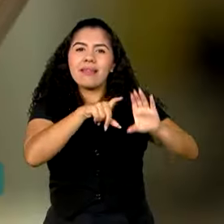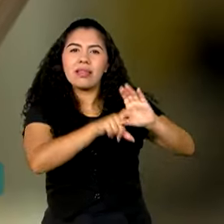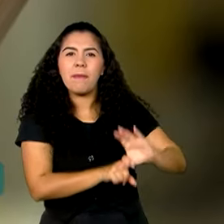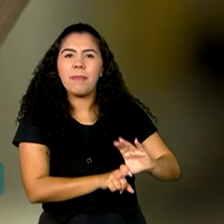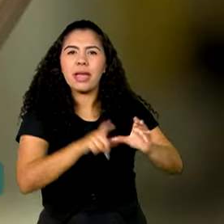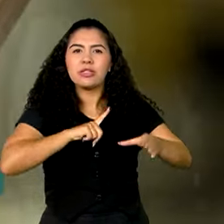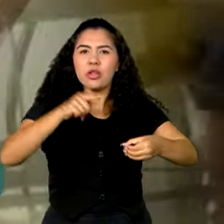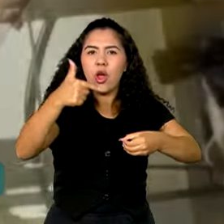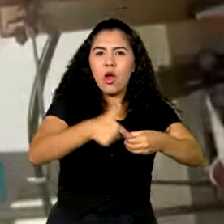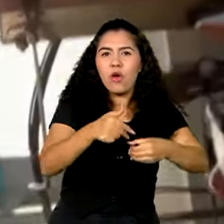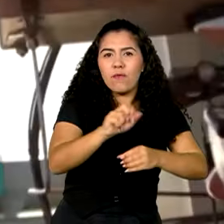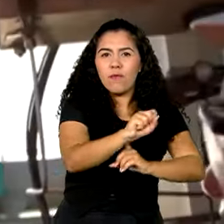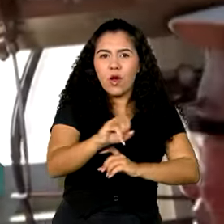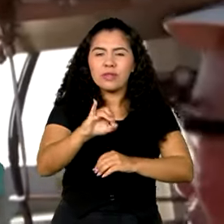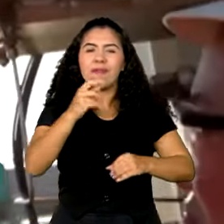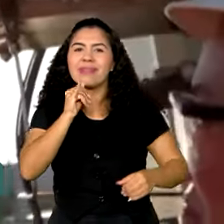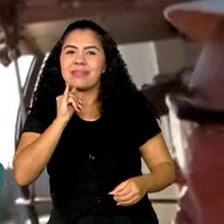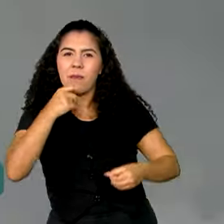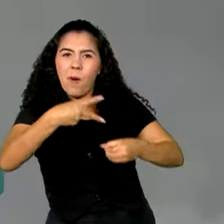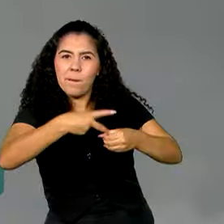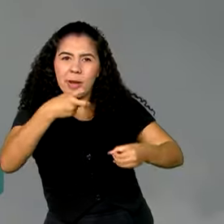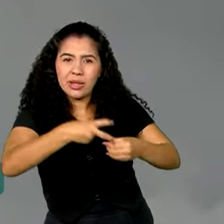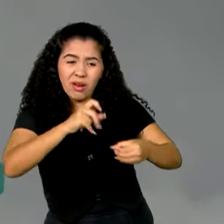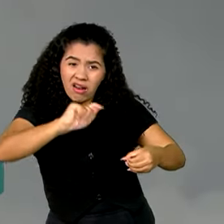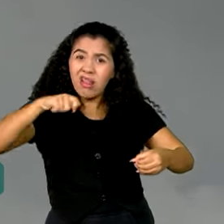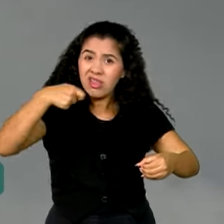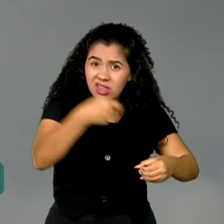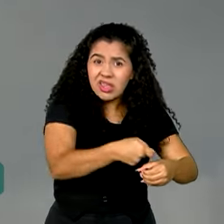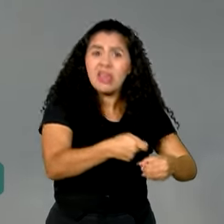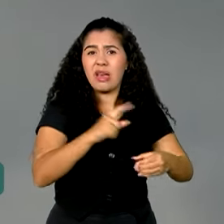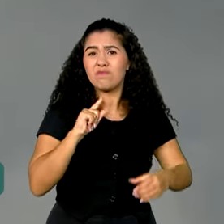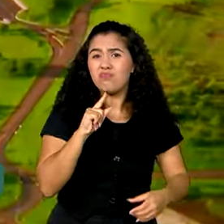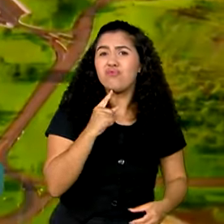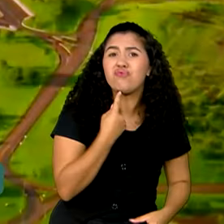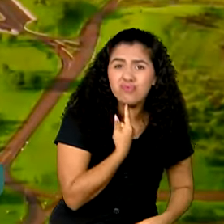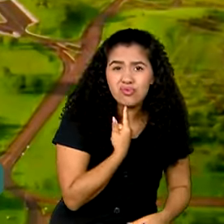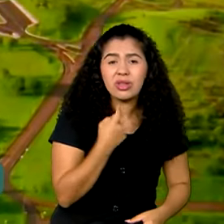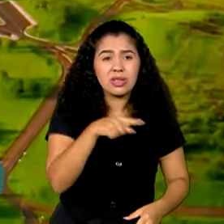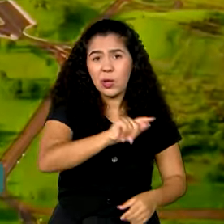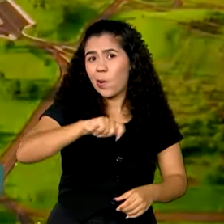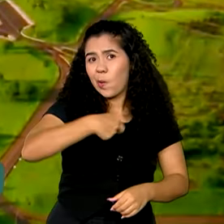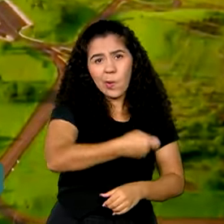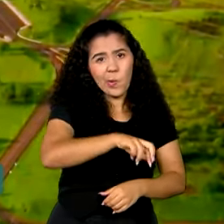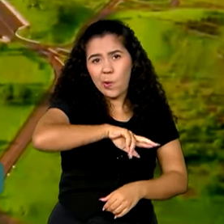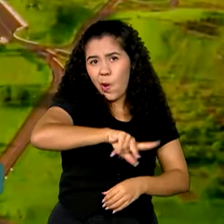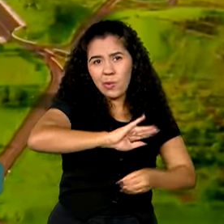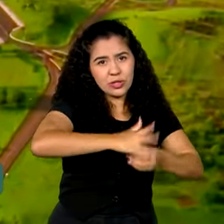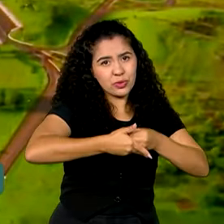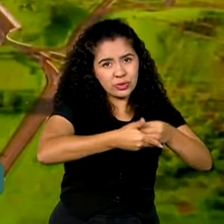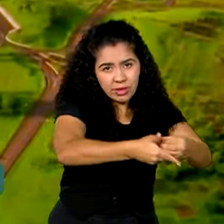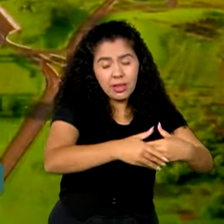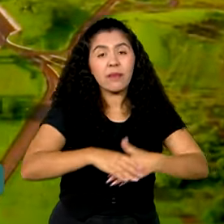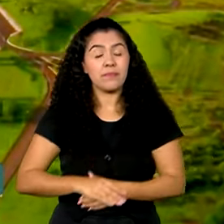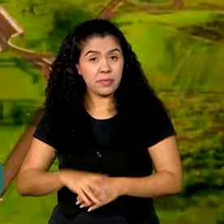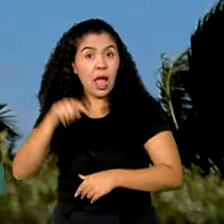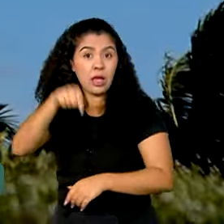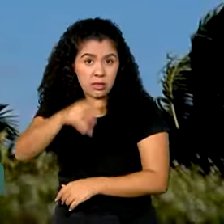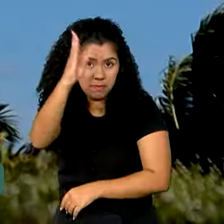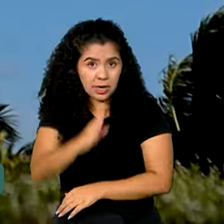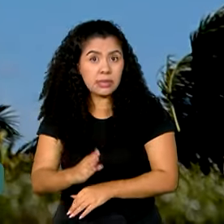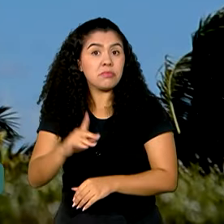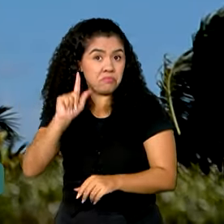energia, como petróleo, altamente poluente e não renovável. Neste campo, o Brasil também é